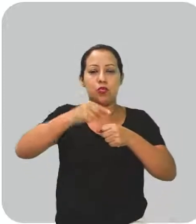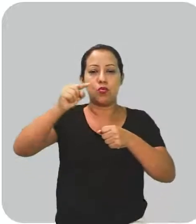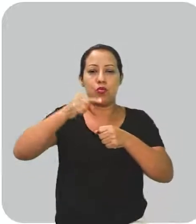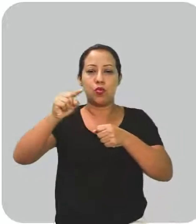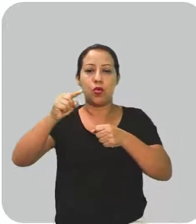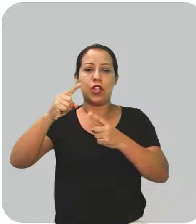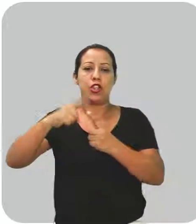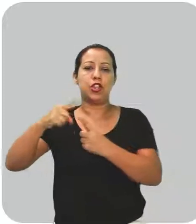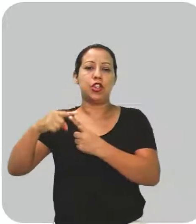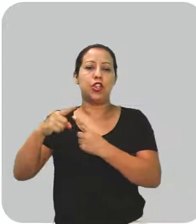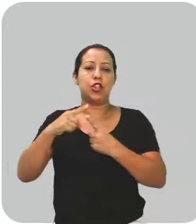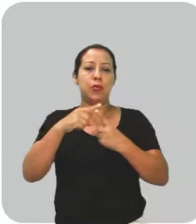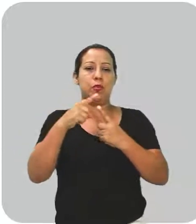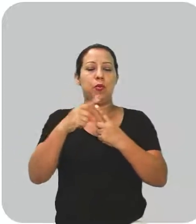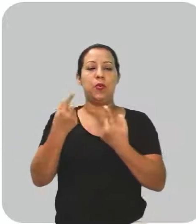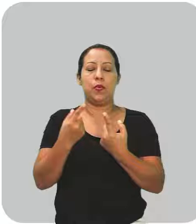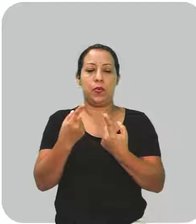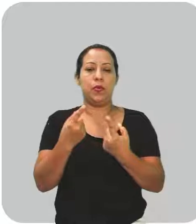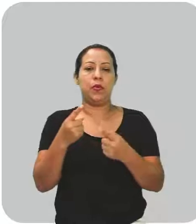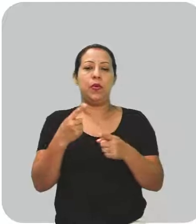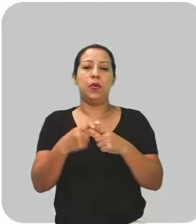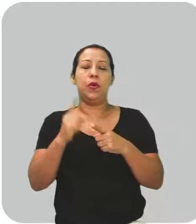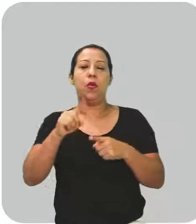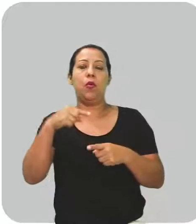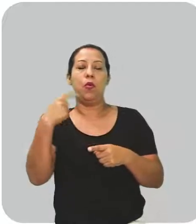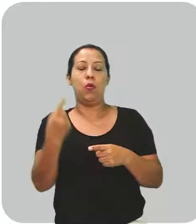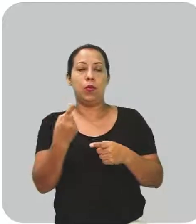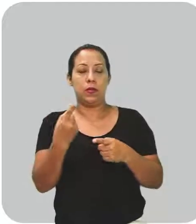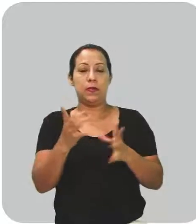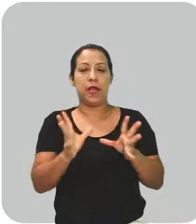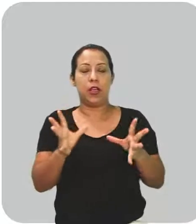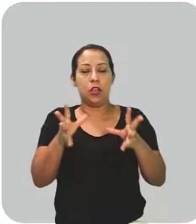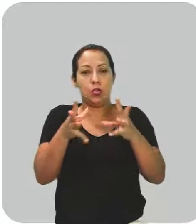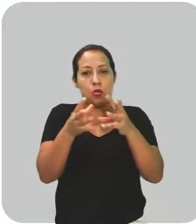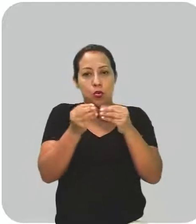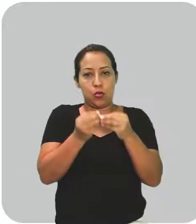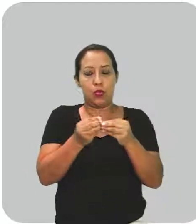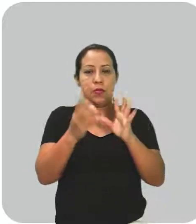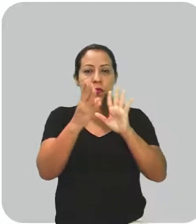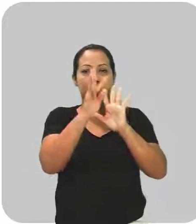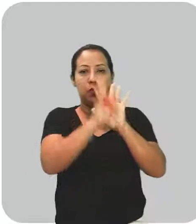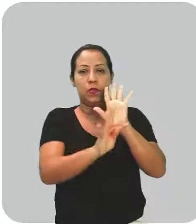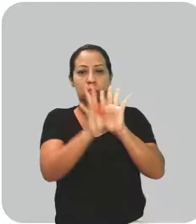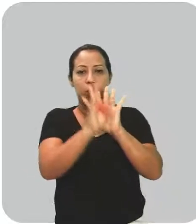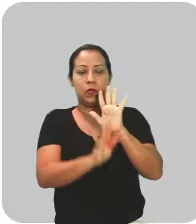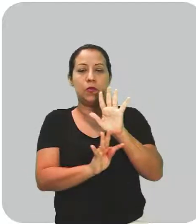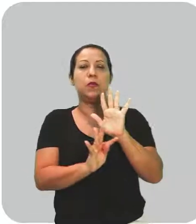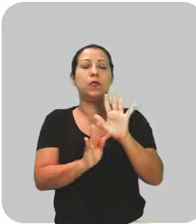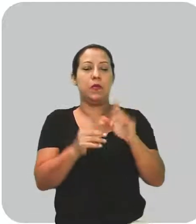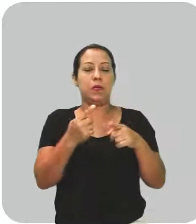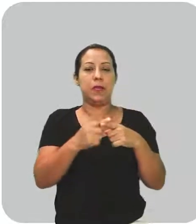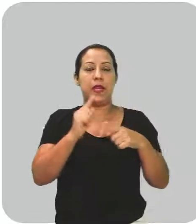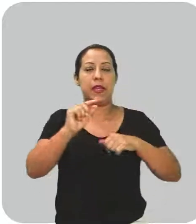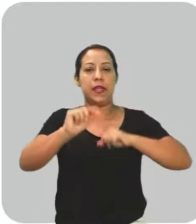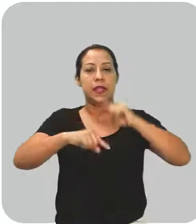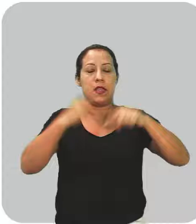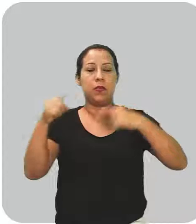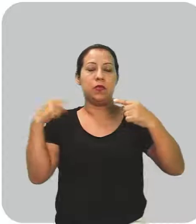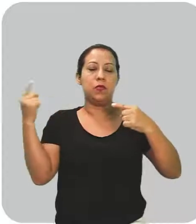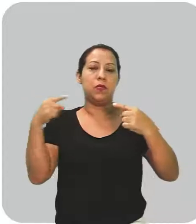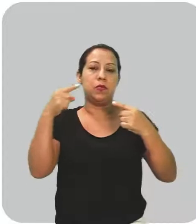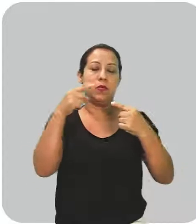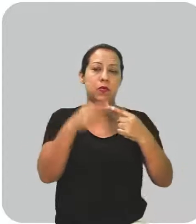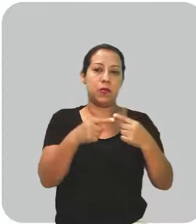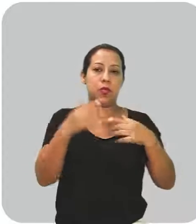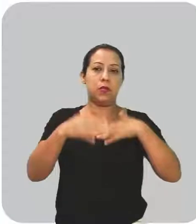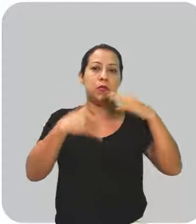ou outras notações para a produção textual, para o desenvolvimento da linguagem, ok?